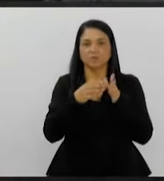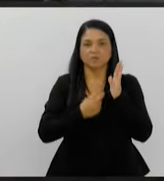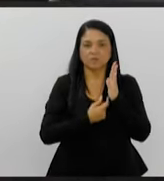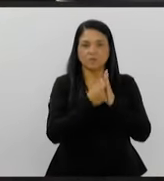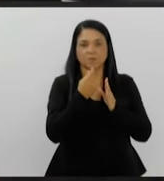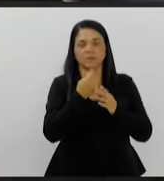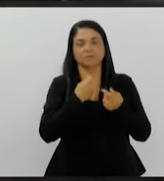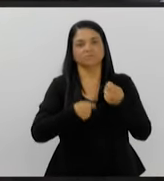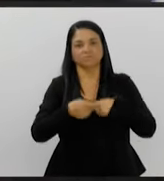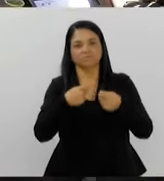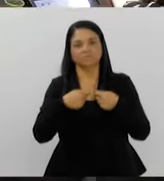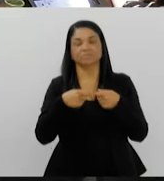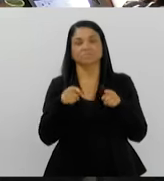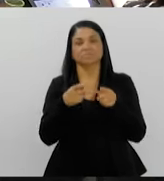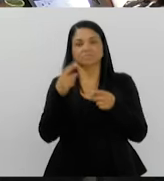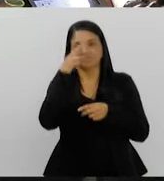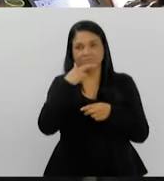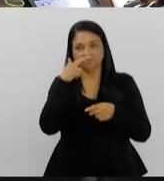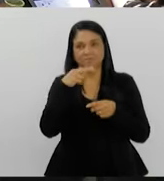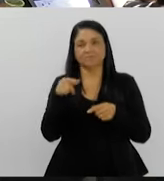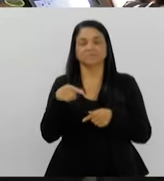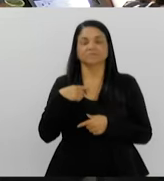Deputado luí Paulo por